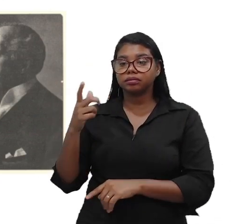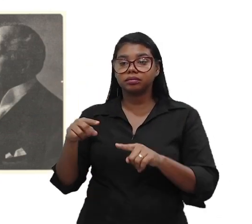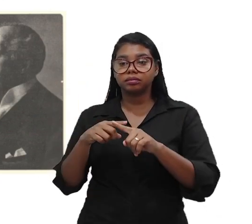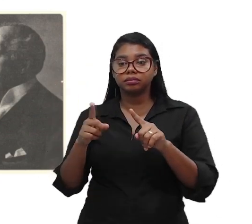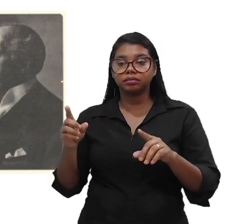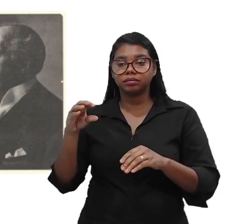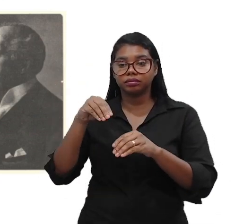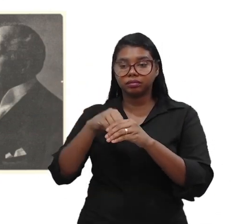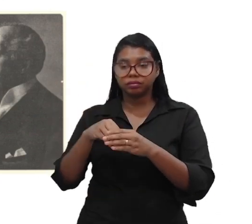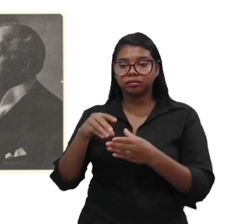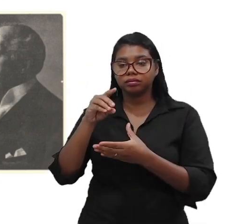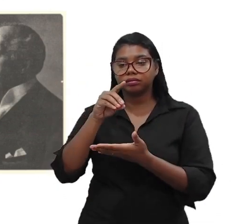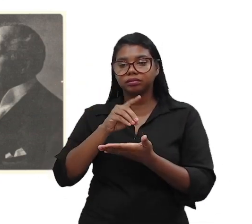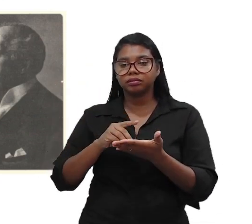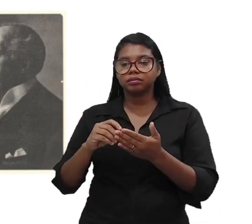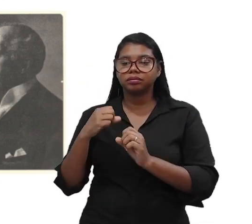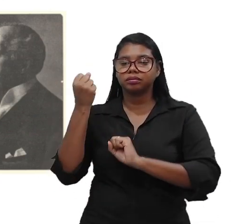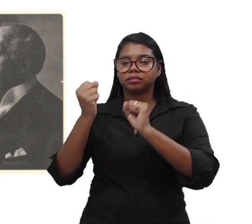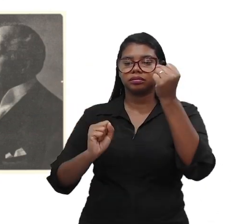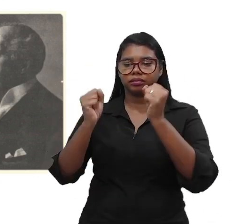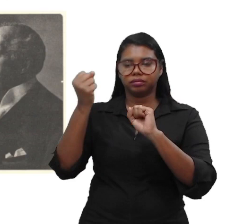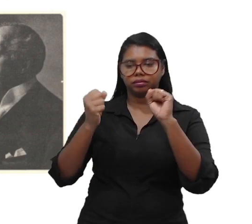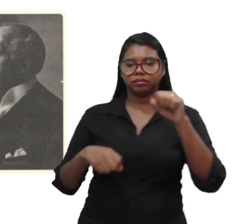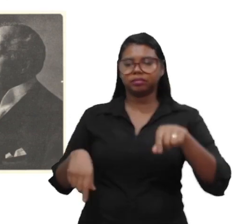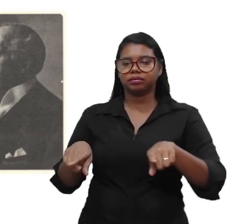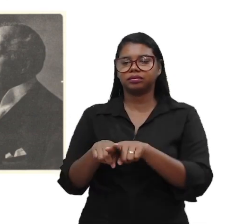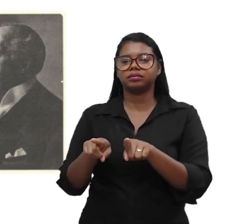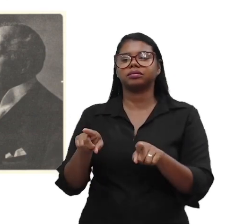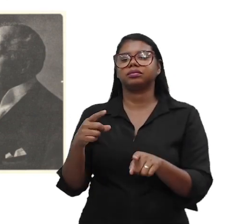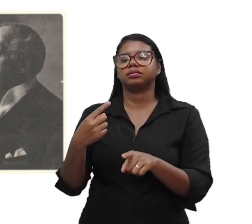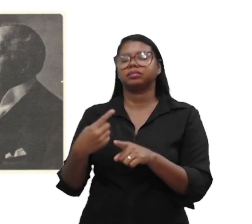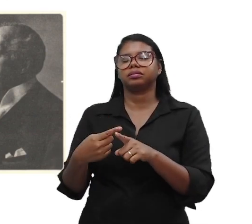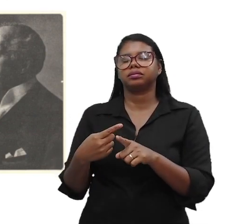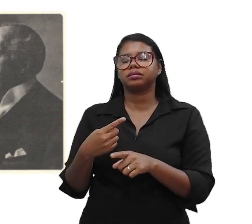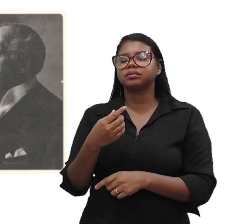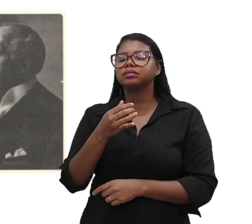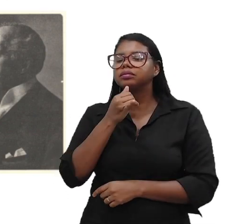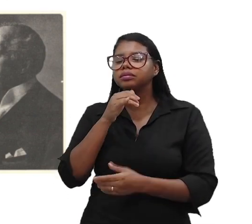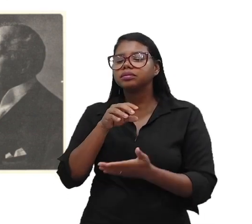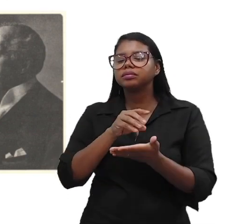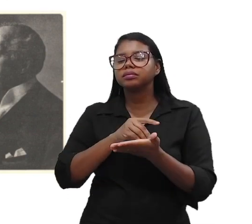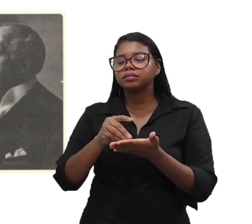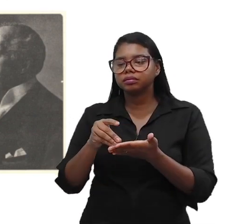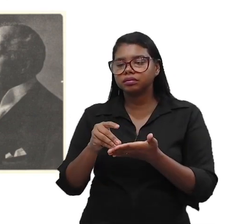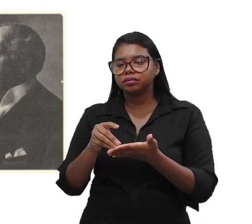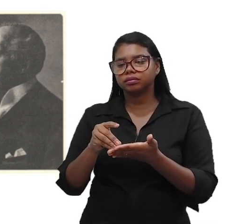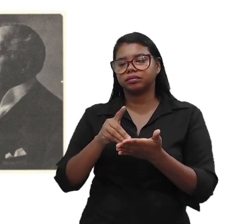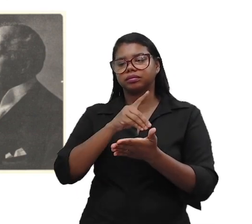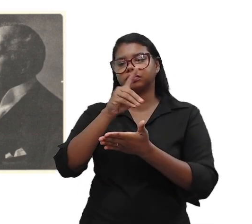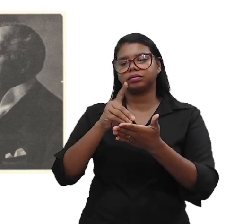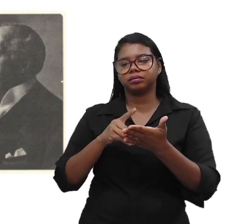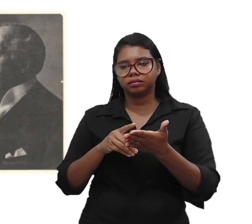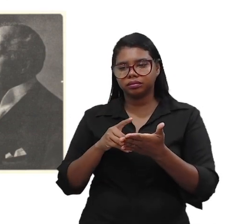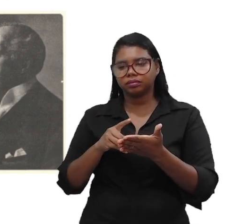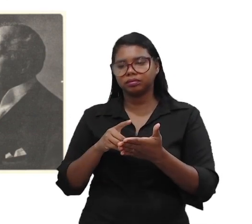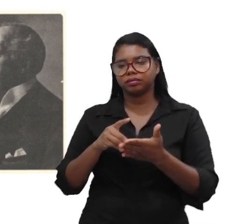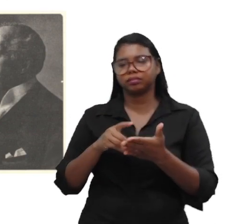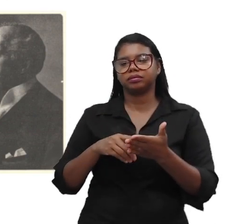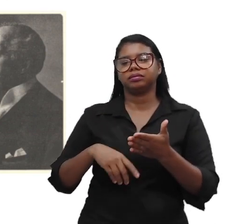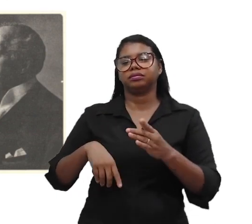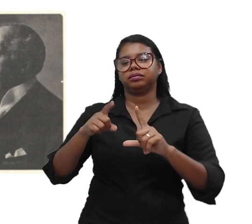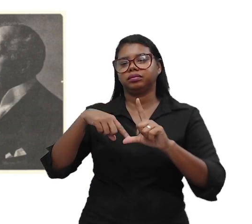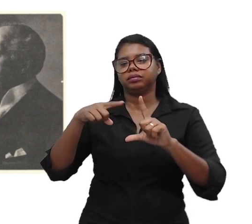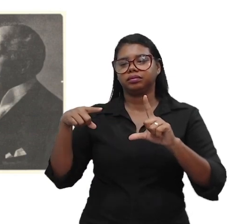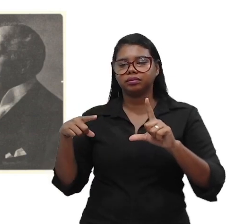de um esquema de industrialização. Por quê? Porque assim o designer, né, o projetista, poderia se